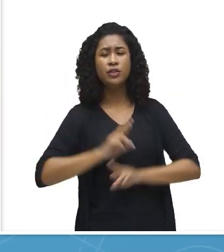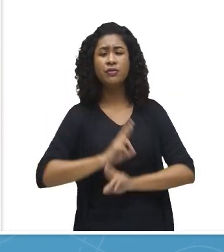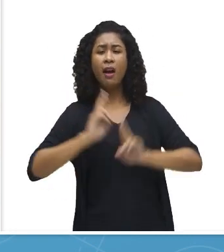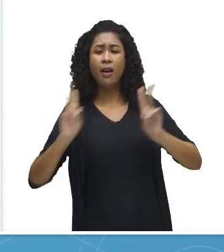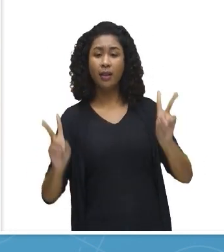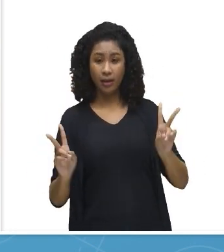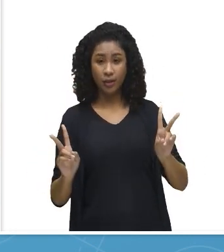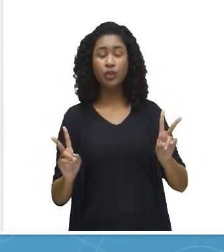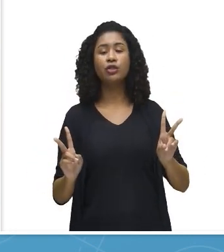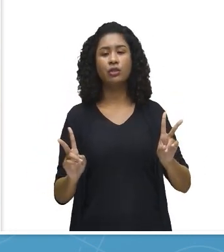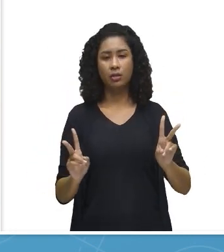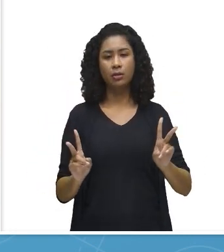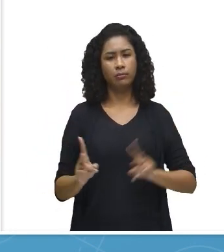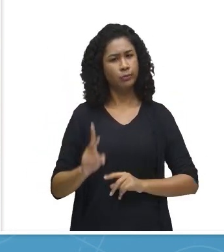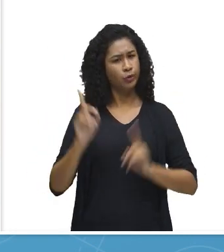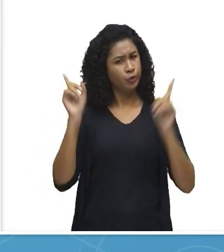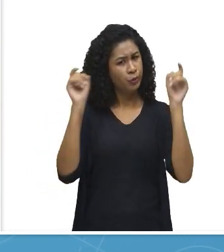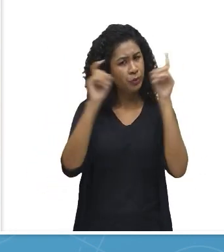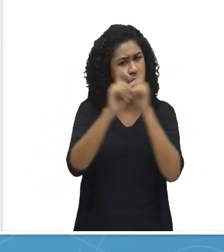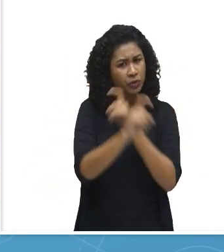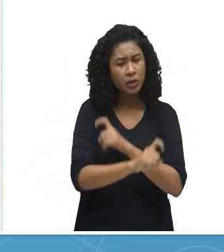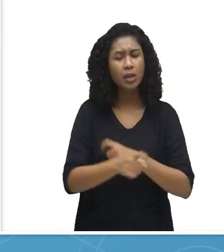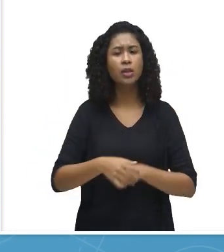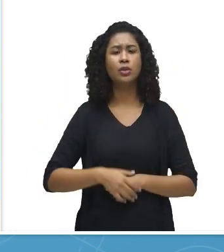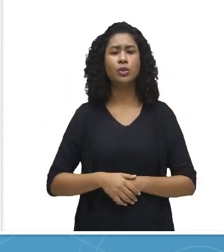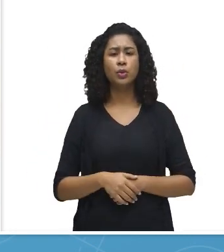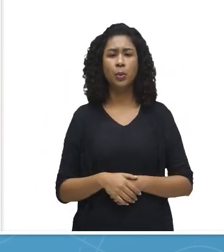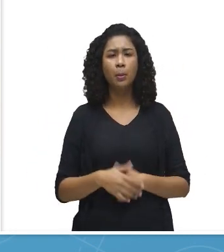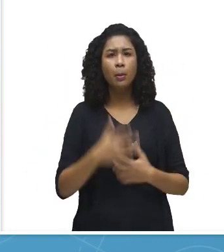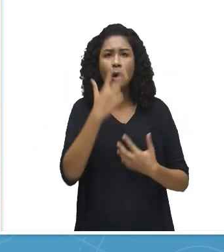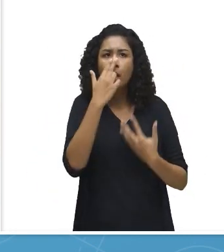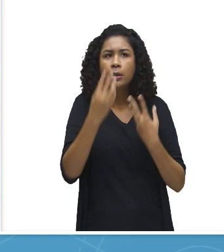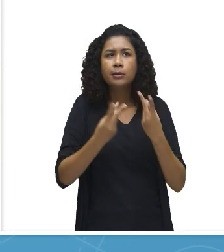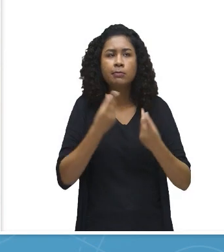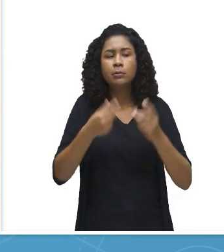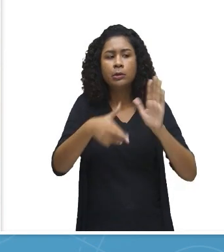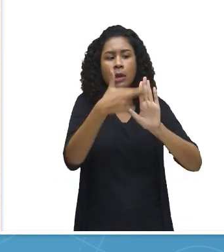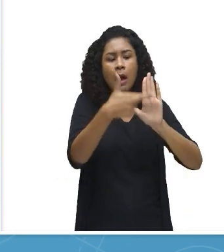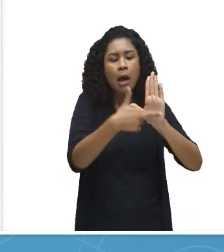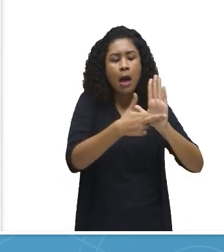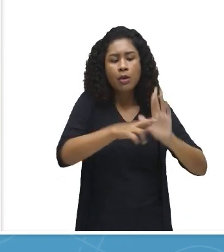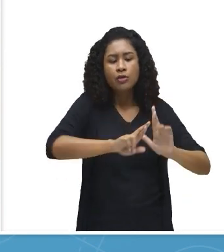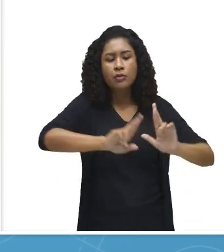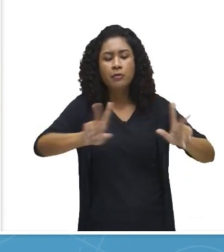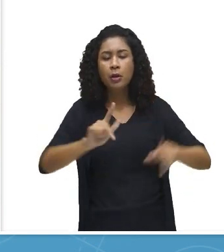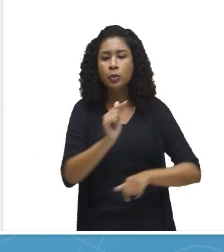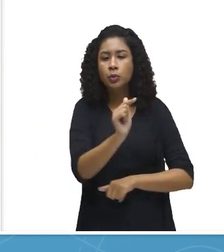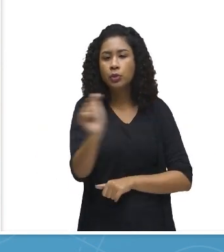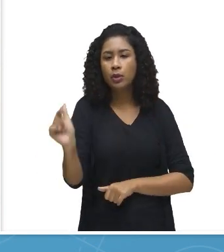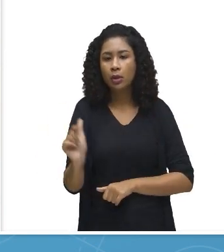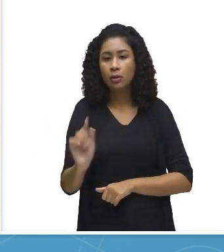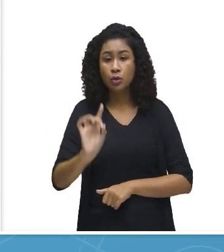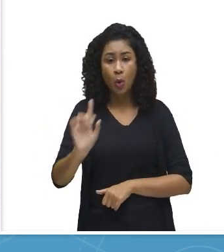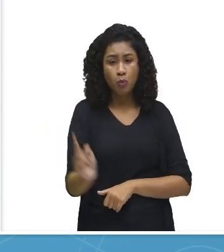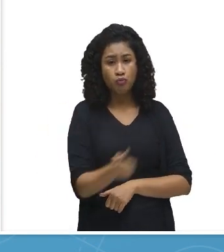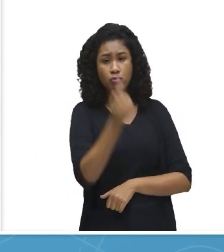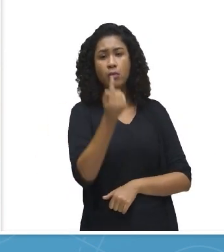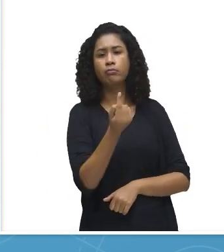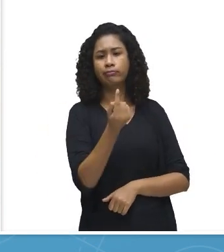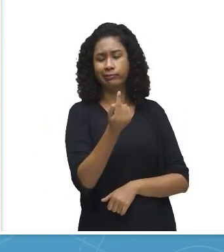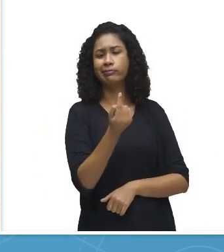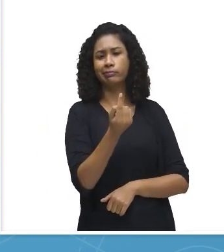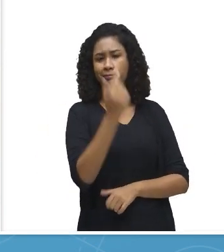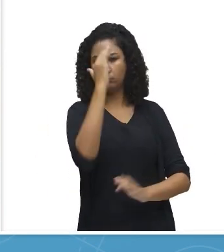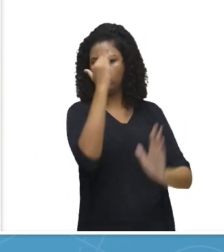pensarmos num outro tipo de mundo, num outro tipo de norma, né? Muitas das